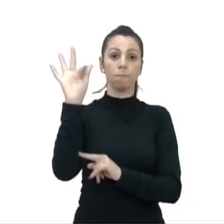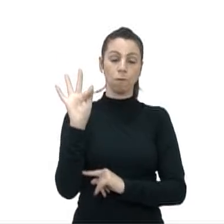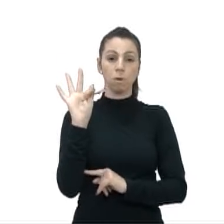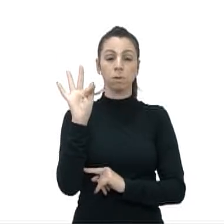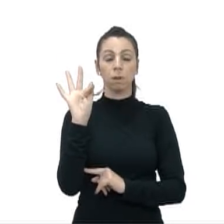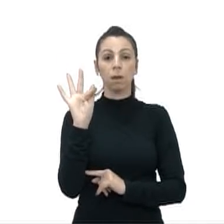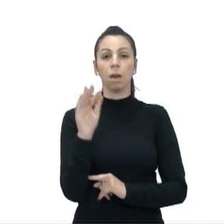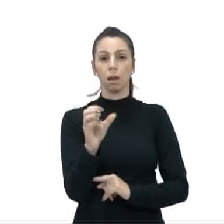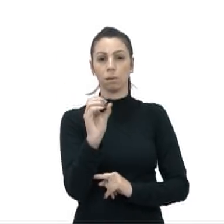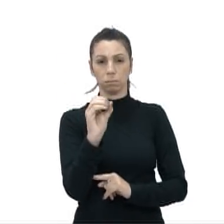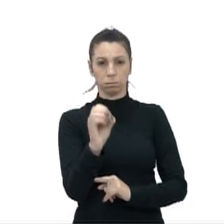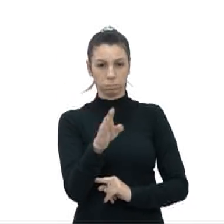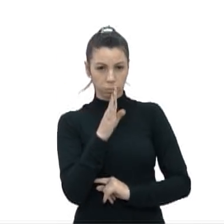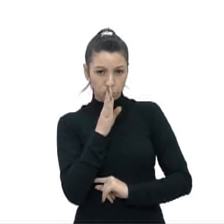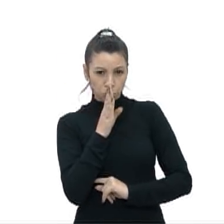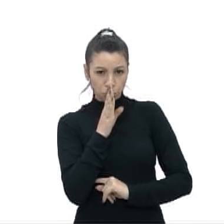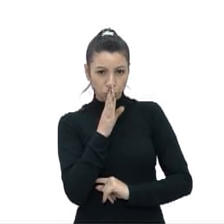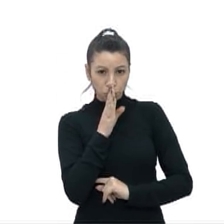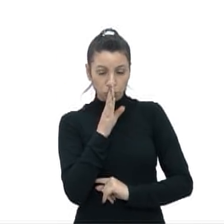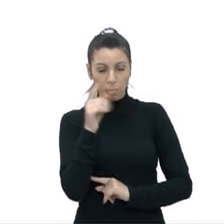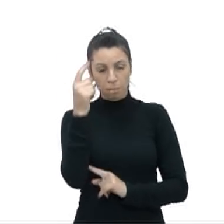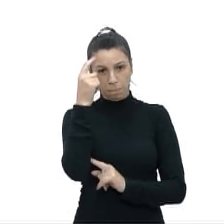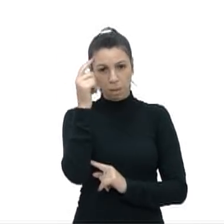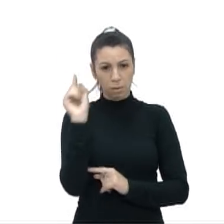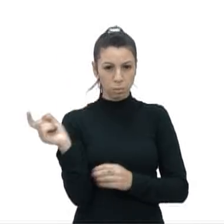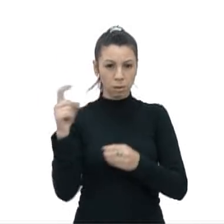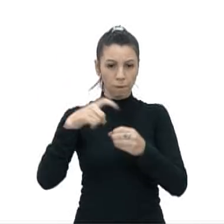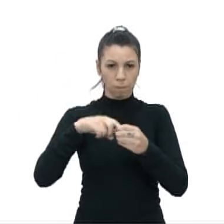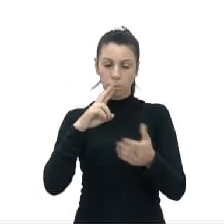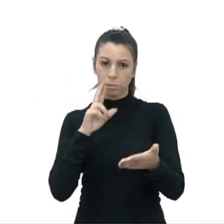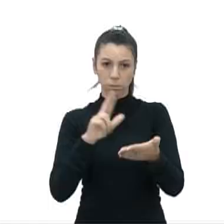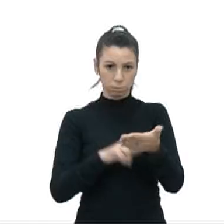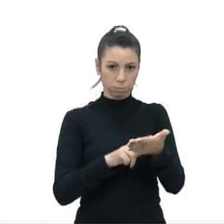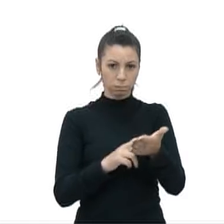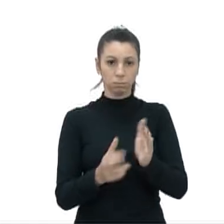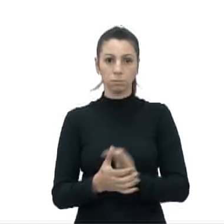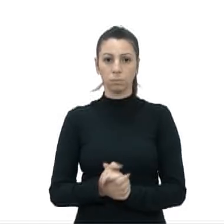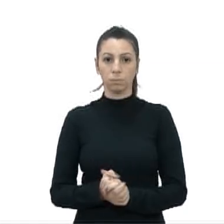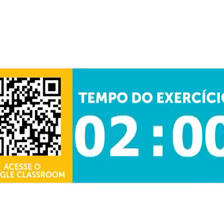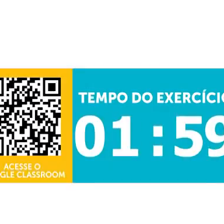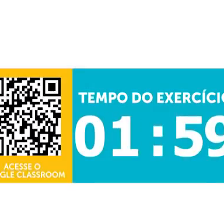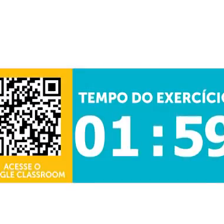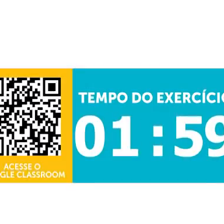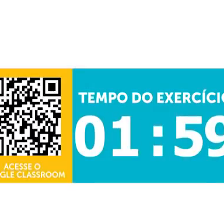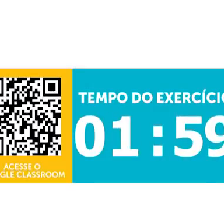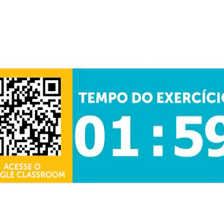Pensem, daqui a pouquinho nós damos a resposta aí. Até daqui a pouco.